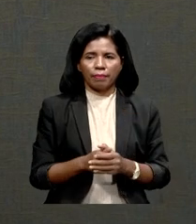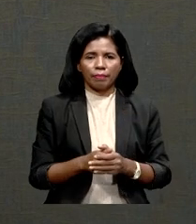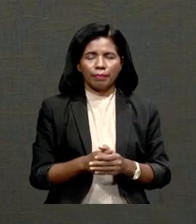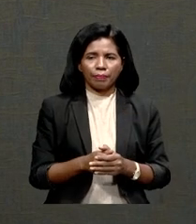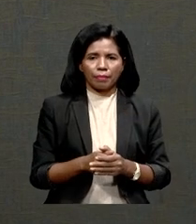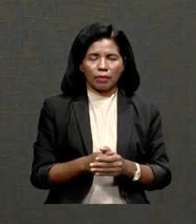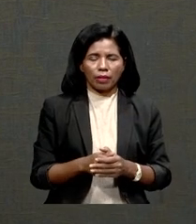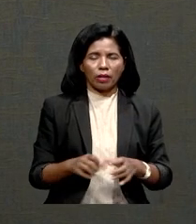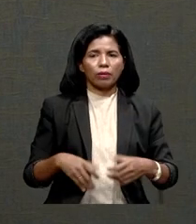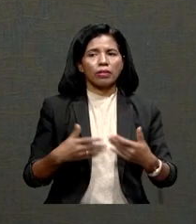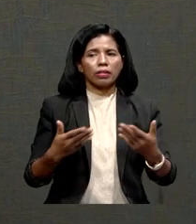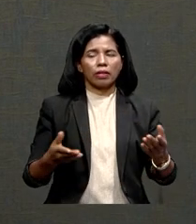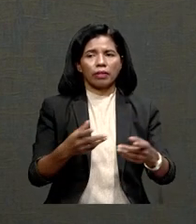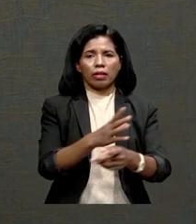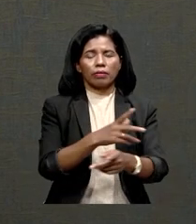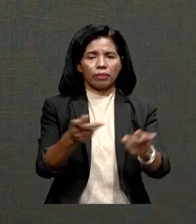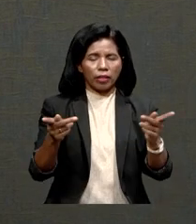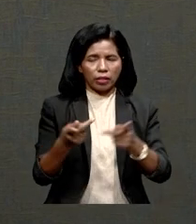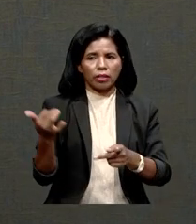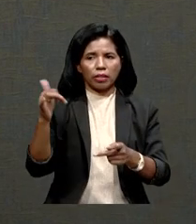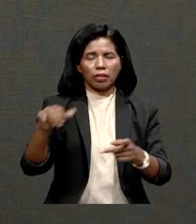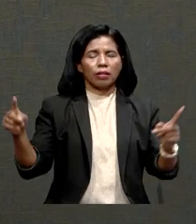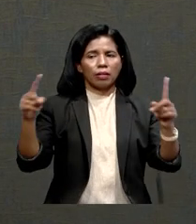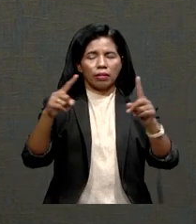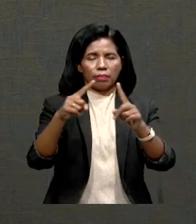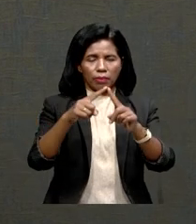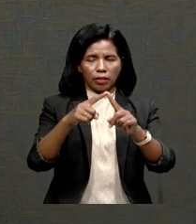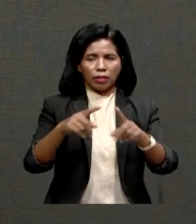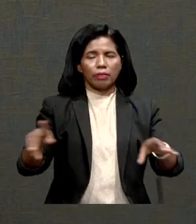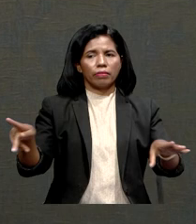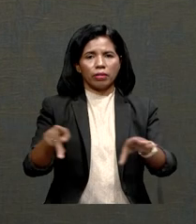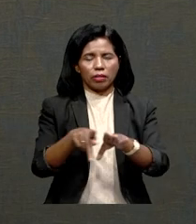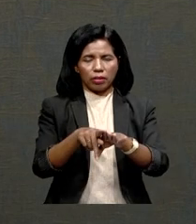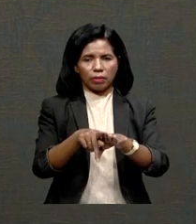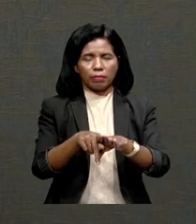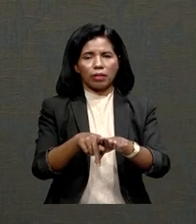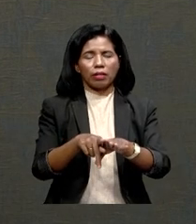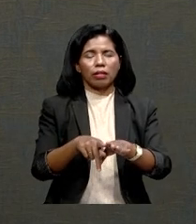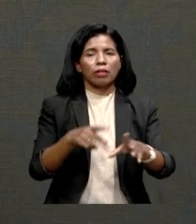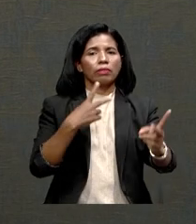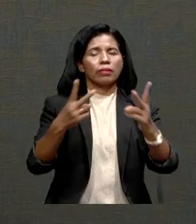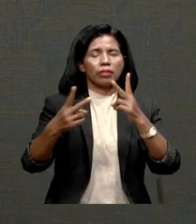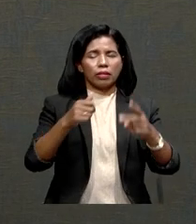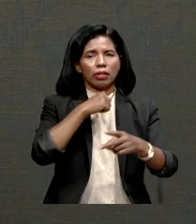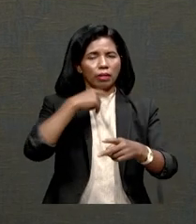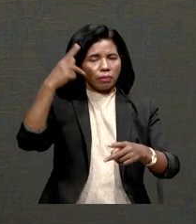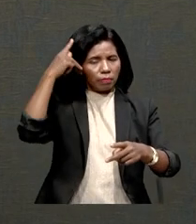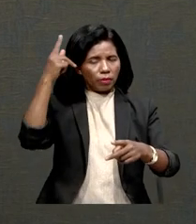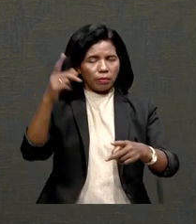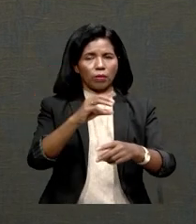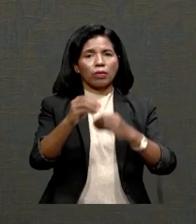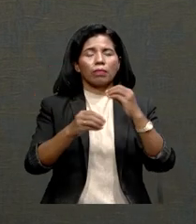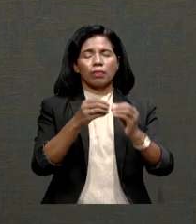minimiza condições ser nível que bele para a presença. Papa Ninha, né? Lido para Aihan, não mostra preço nível